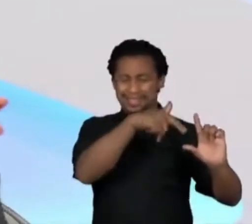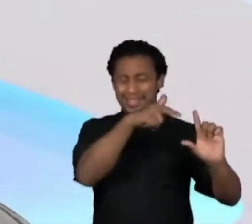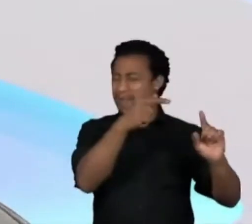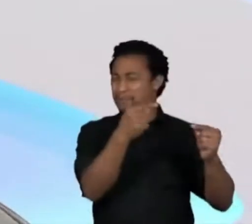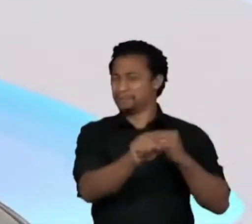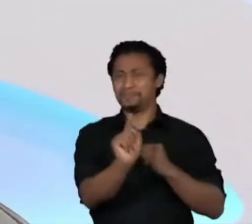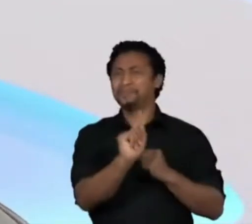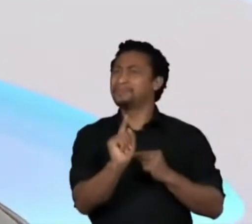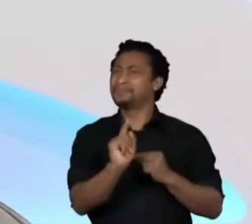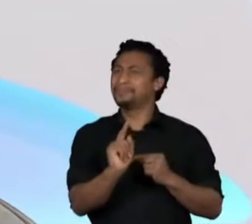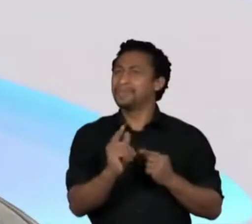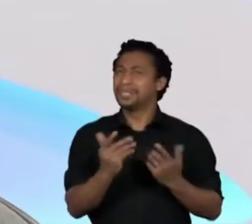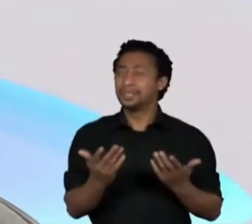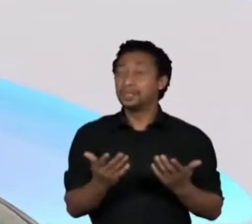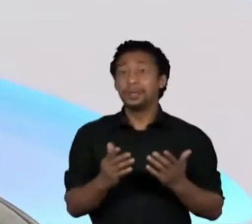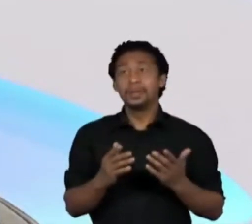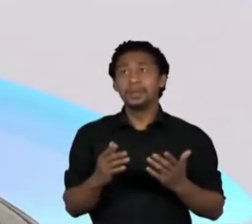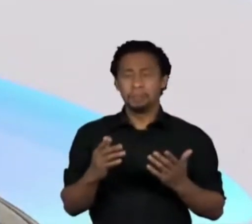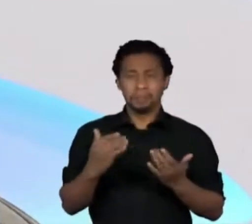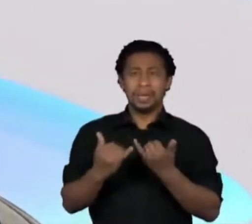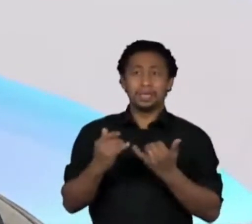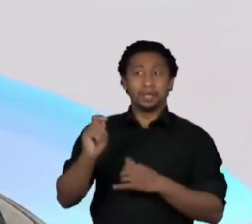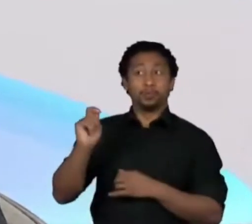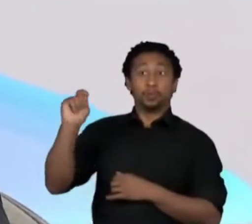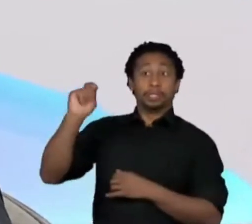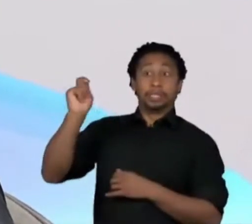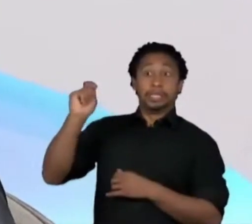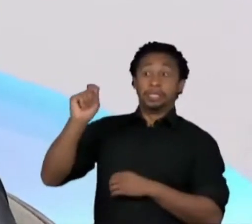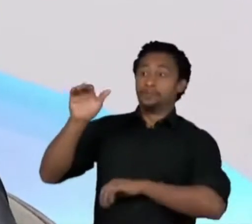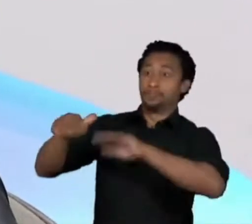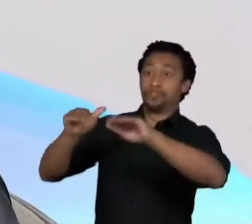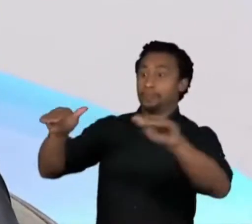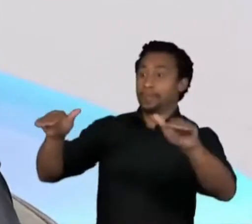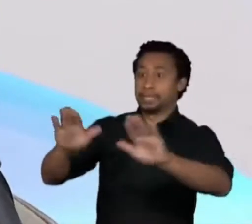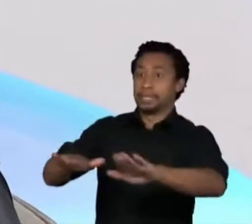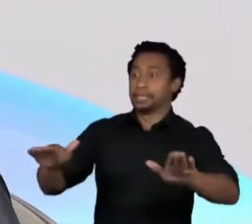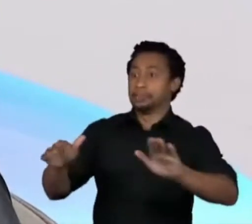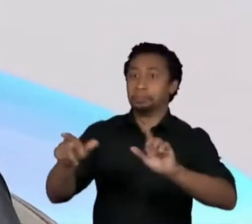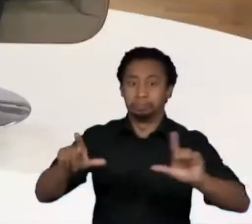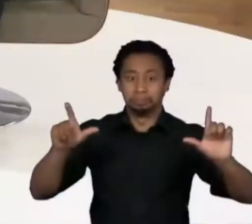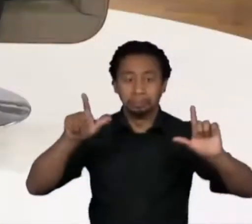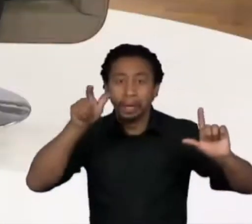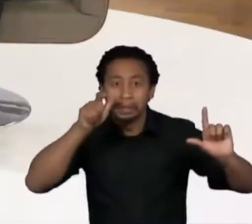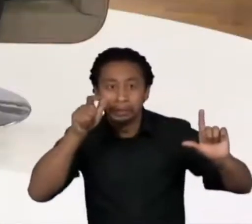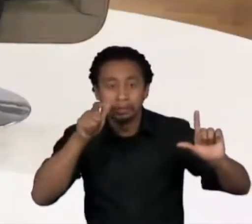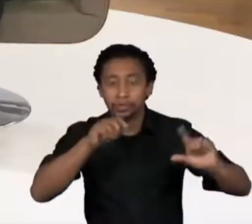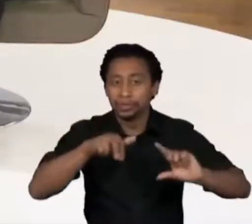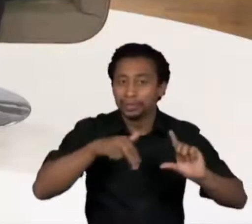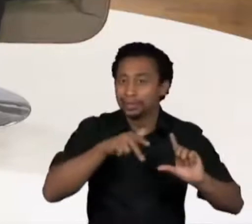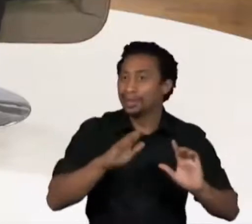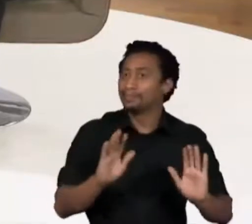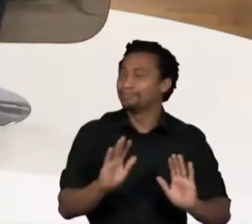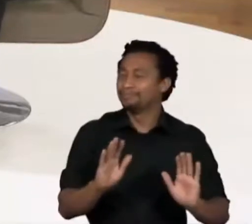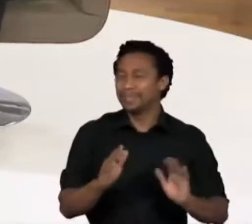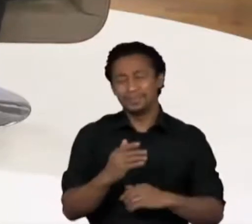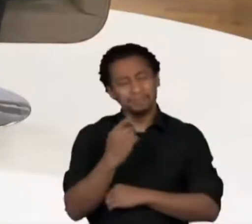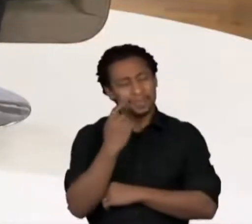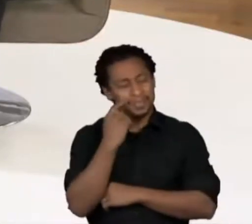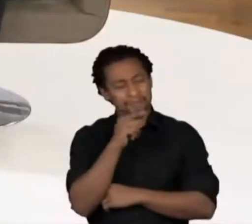que a própria TV tava com uma certa estranheza em relação aquele horário ali um horário que você não anuncia né